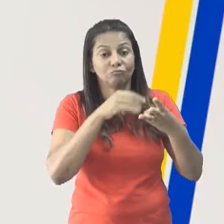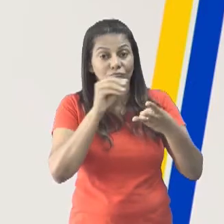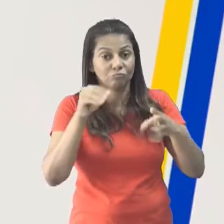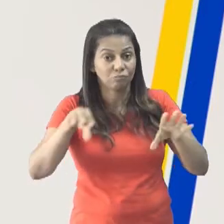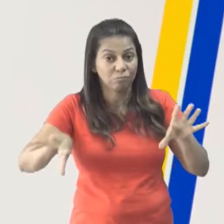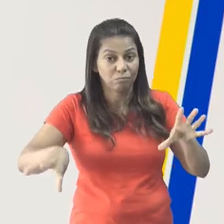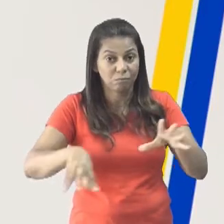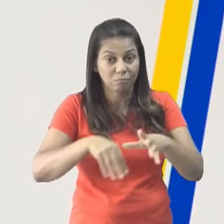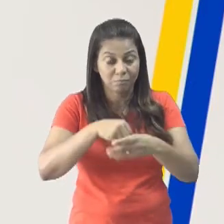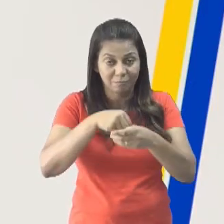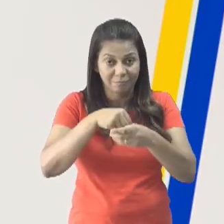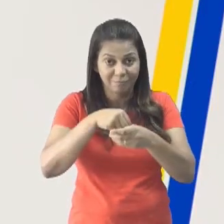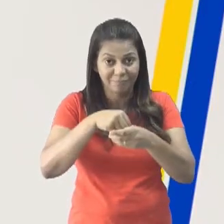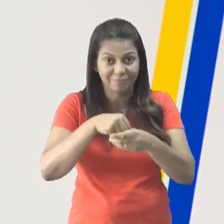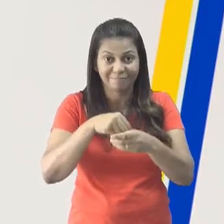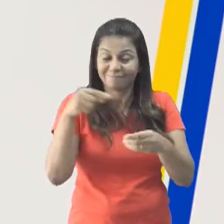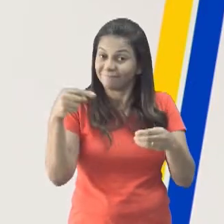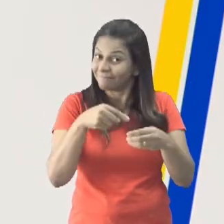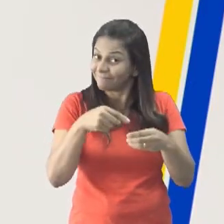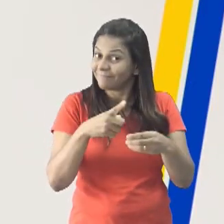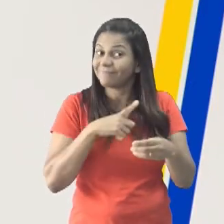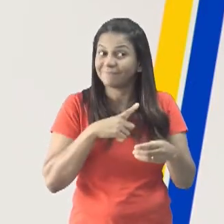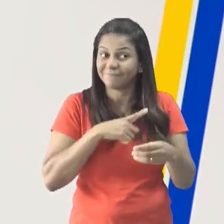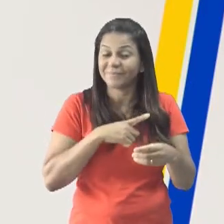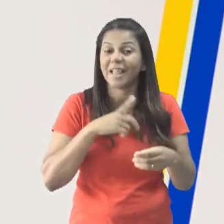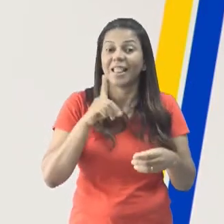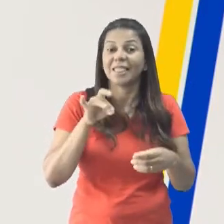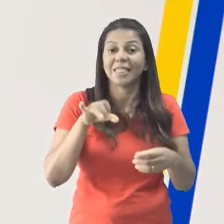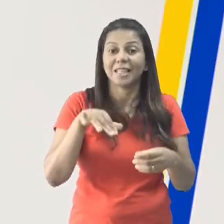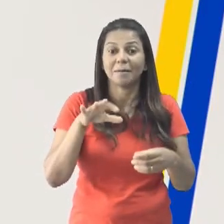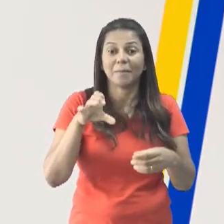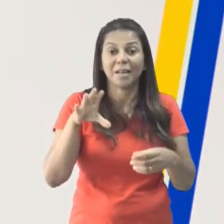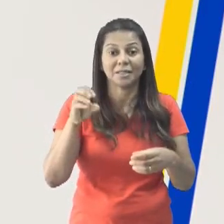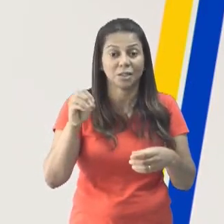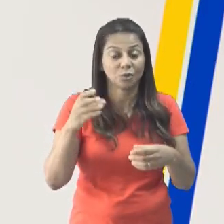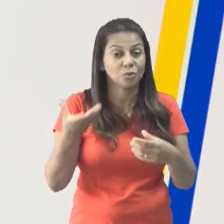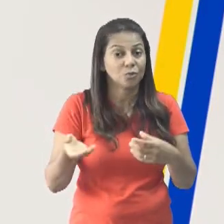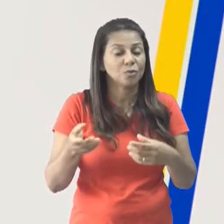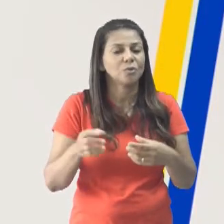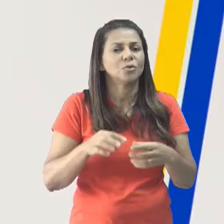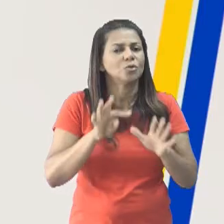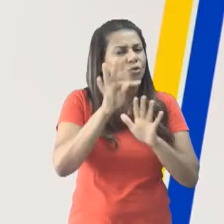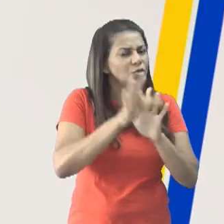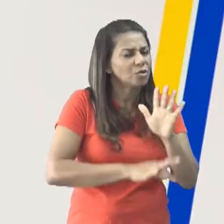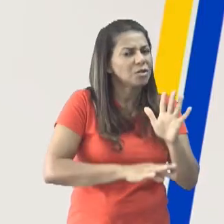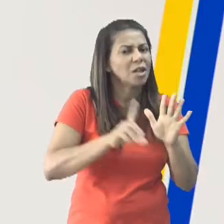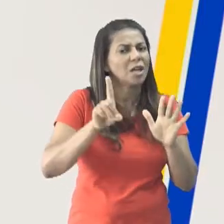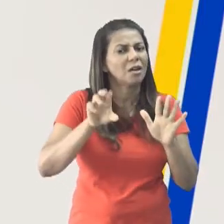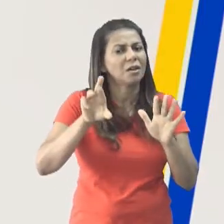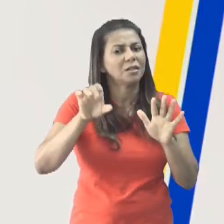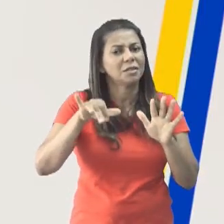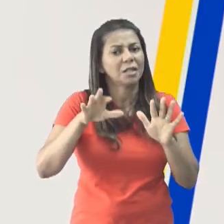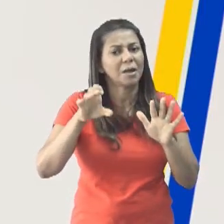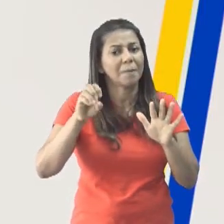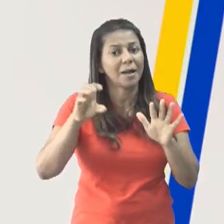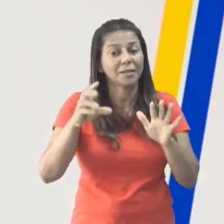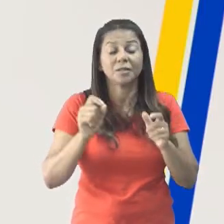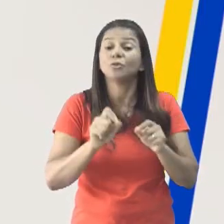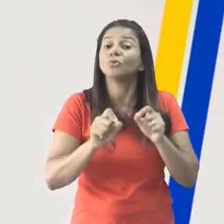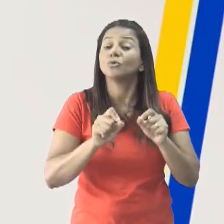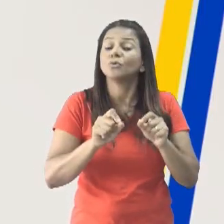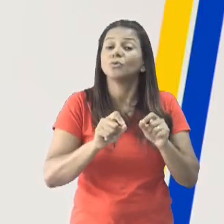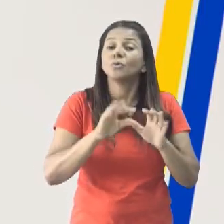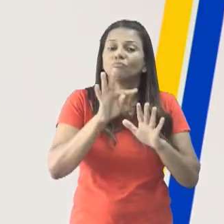desse gênero, desse estilo dramático. Os textos dramáticos são os textos literários feitos com